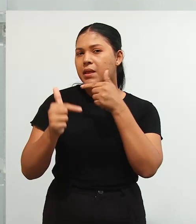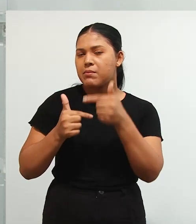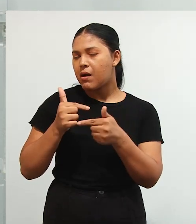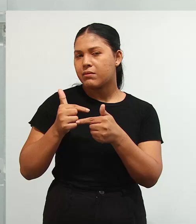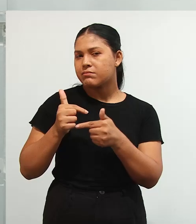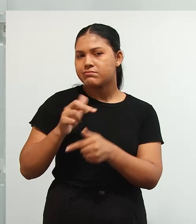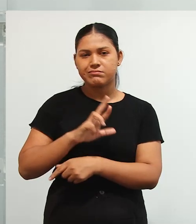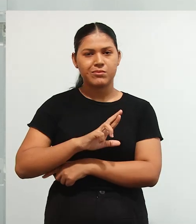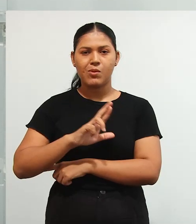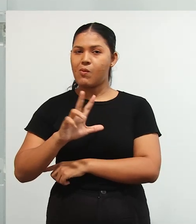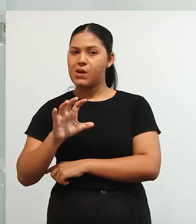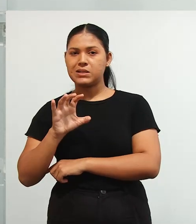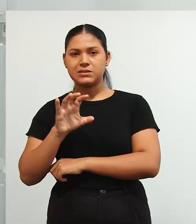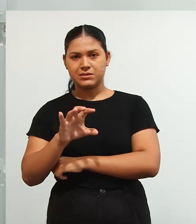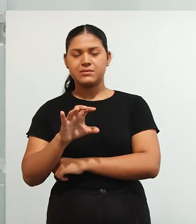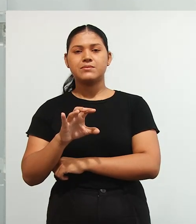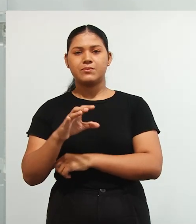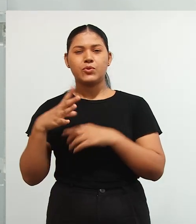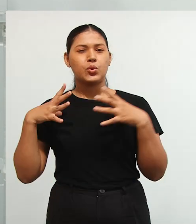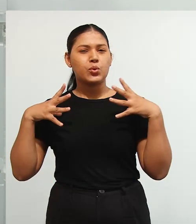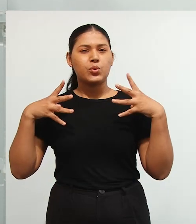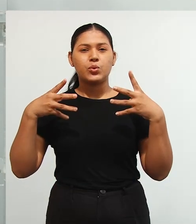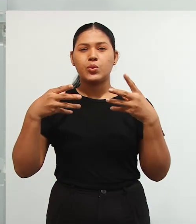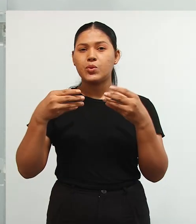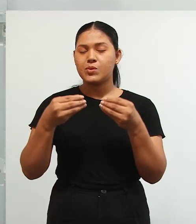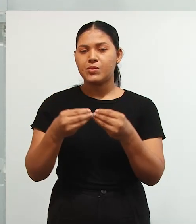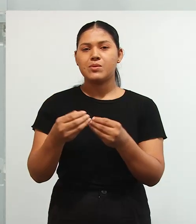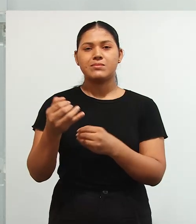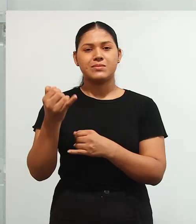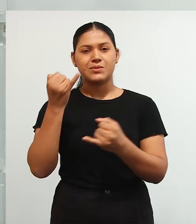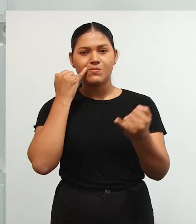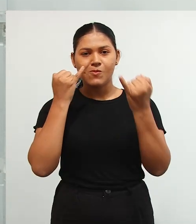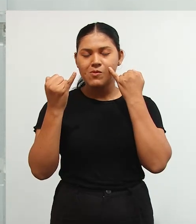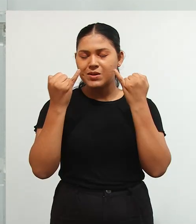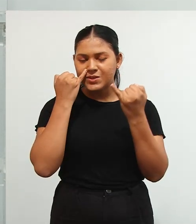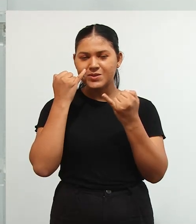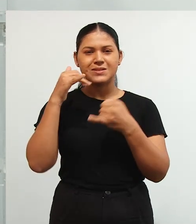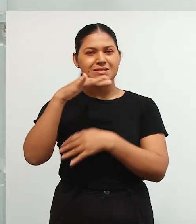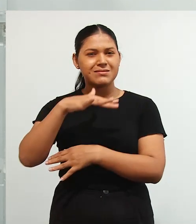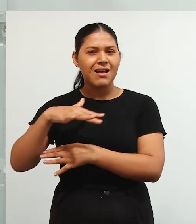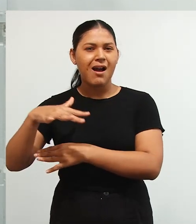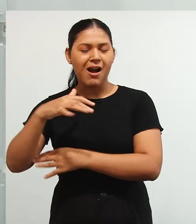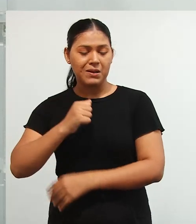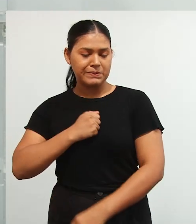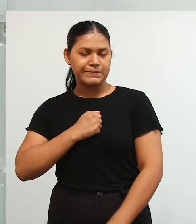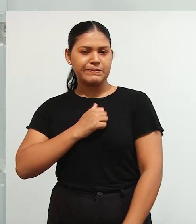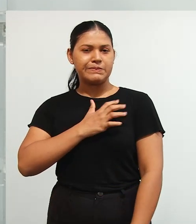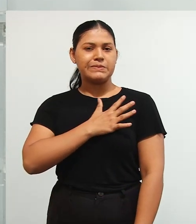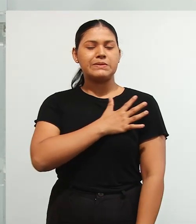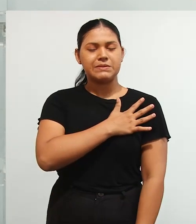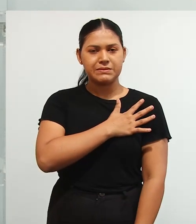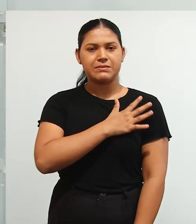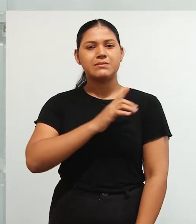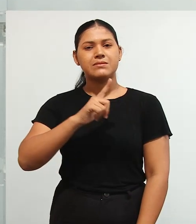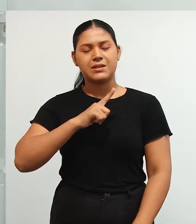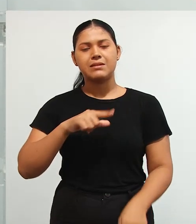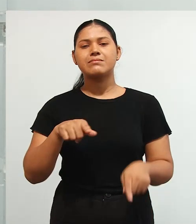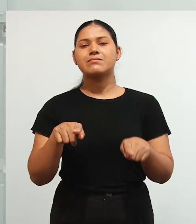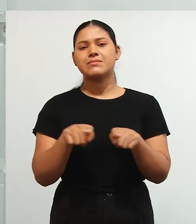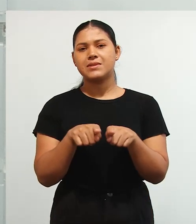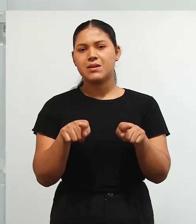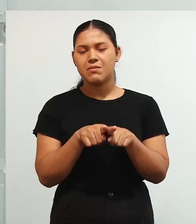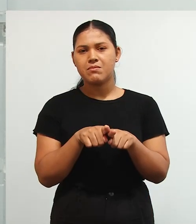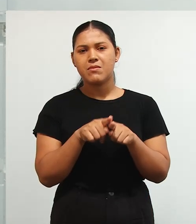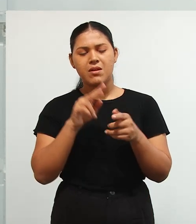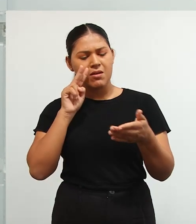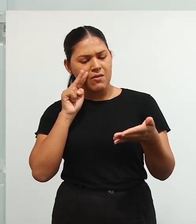né? Não apenas. Os dados da macro-sociedade, né, do estado de Rondônia, também vão